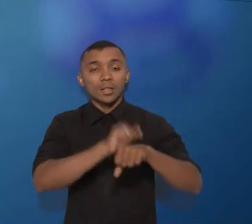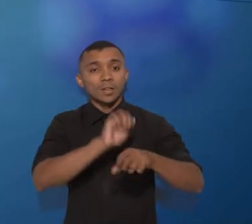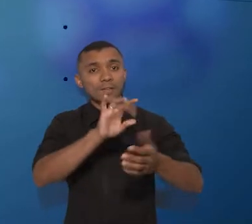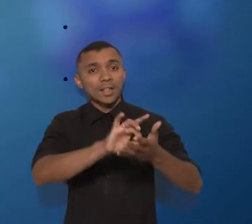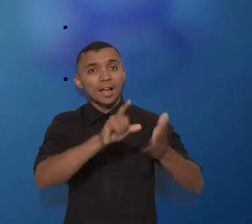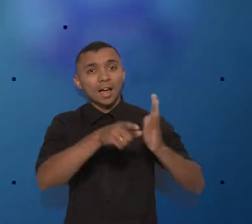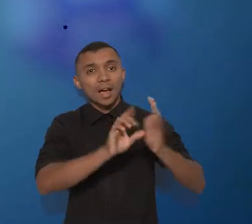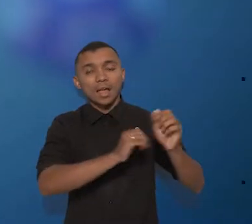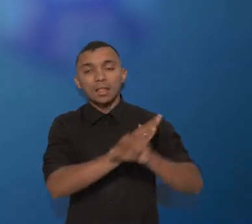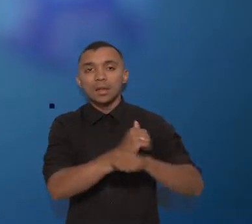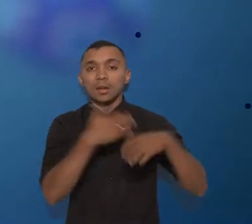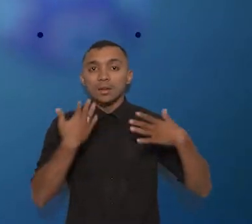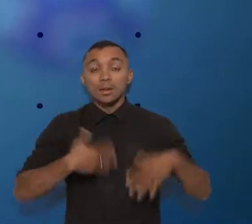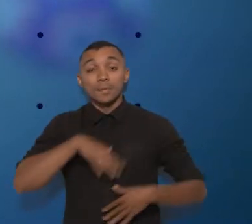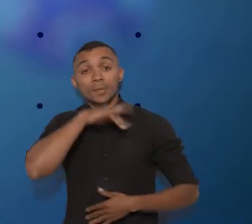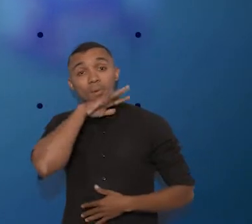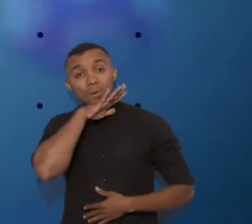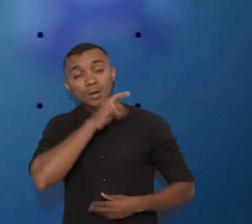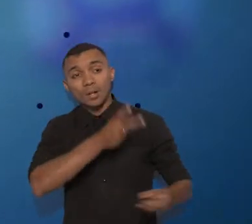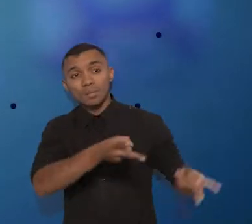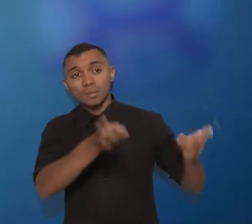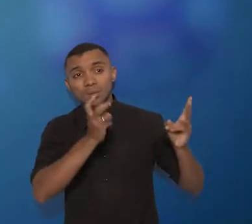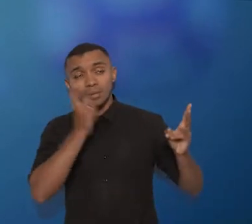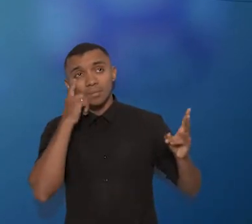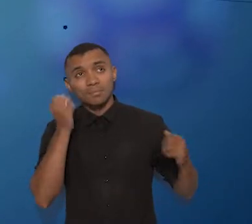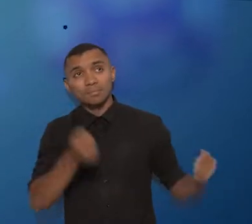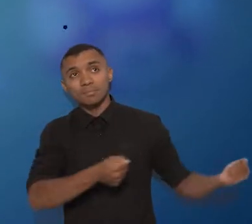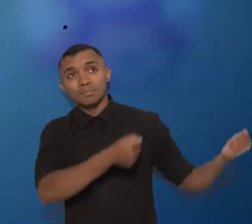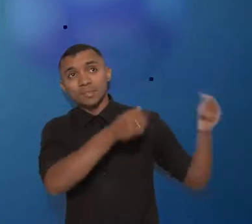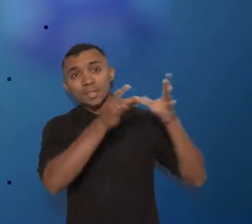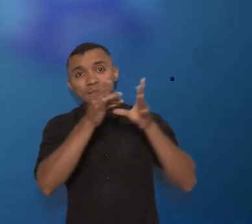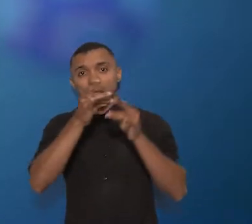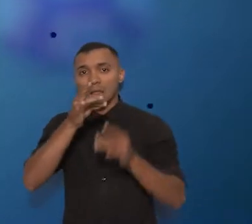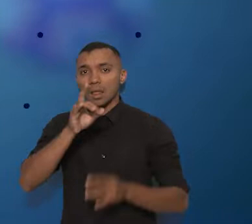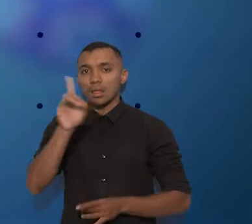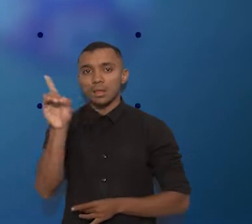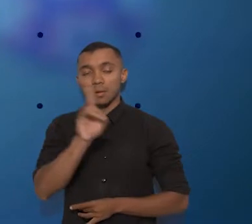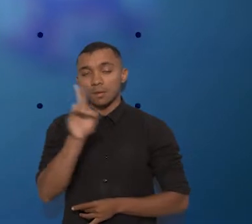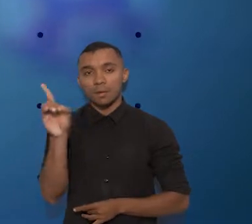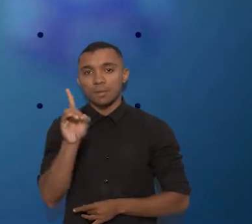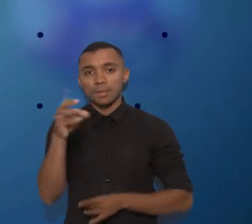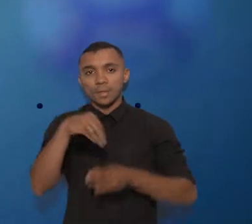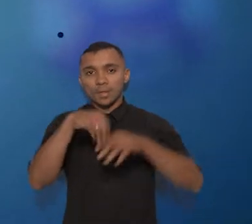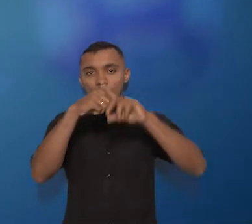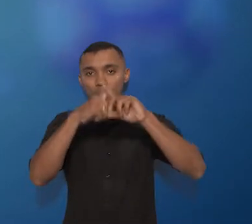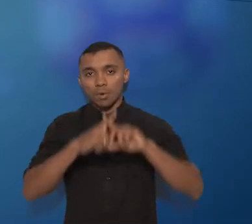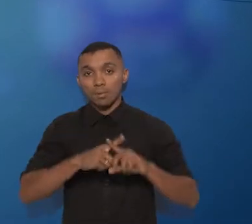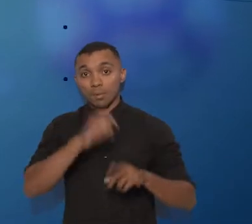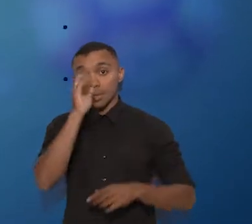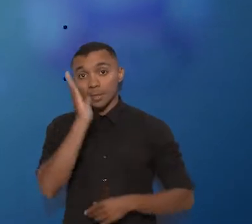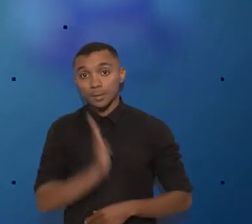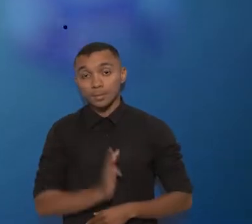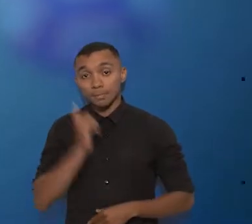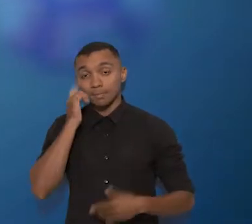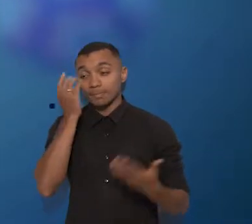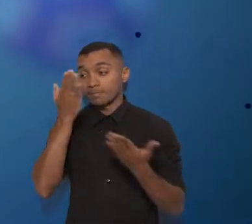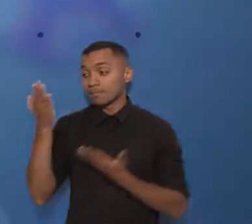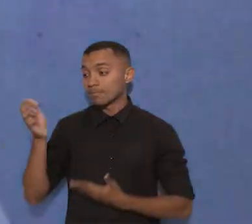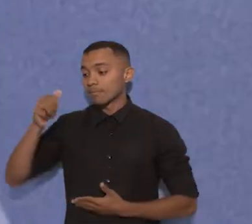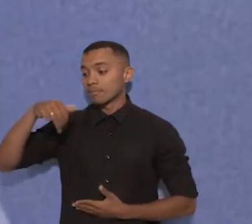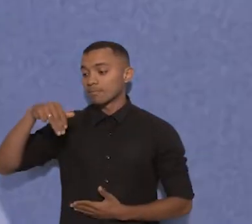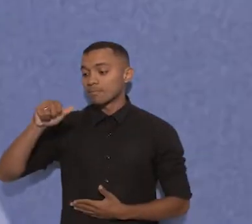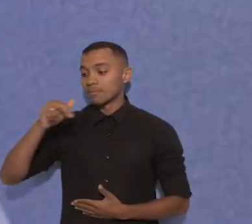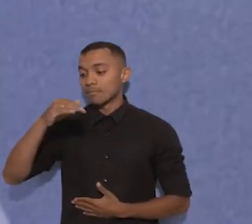O Sobral, muito mal. A gente nem vai falar, acho que, muito da classificação do Fortaleza na Copa do Brasil, mas o Marquinhos se recuperou, porque